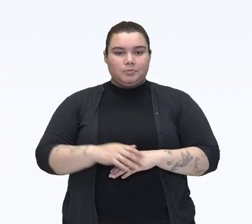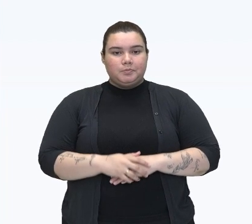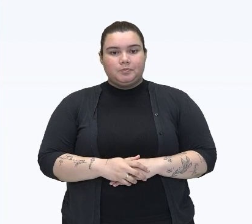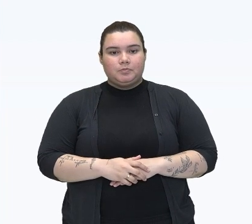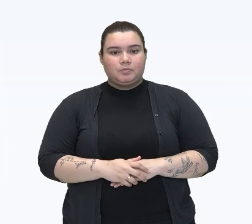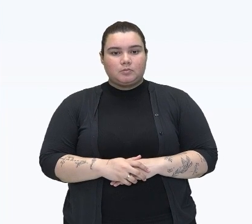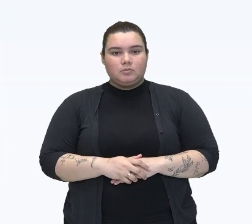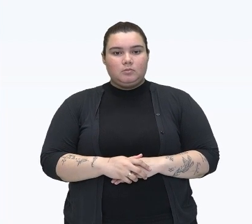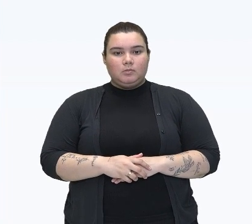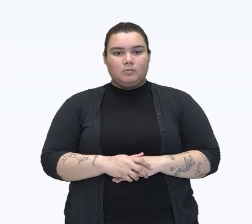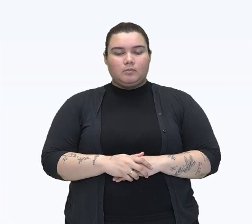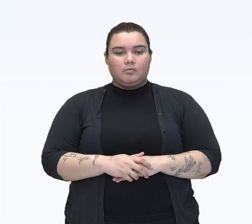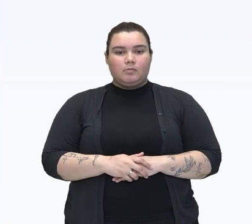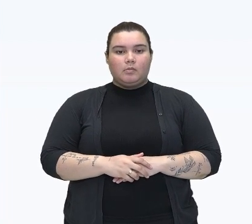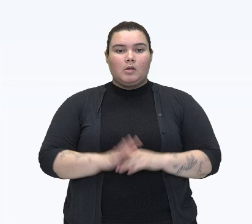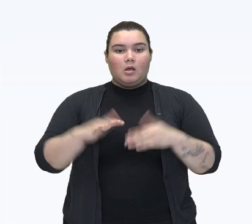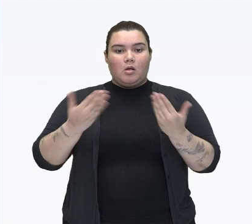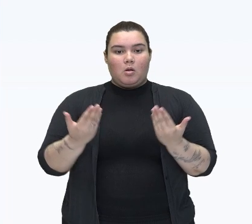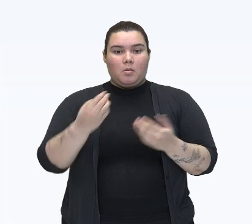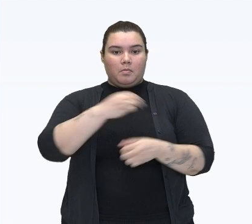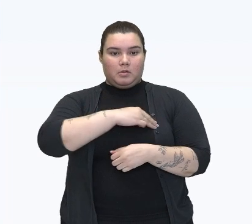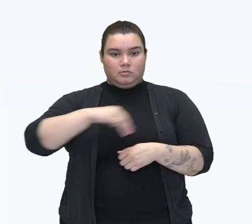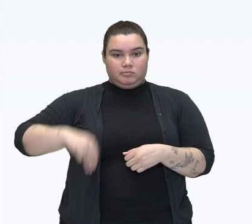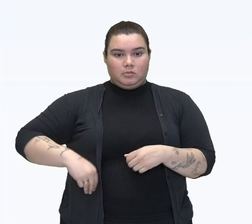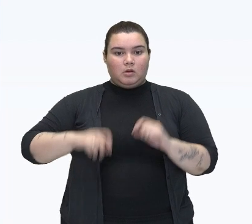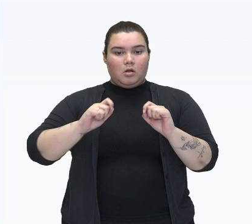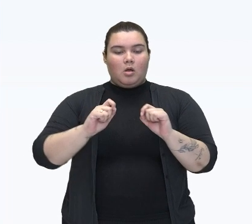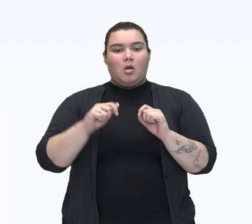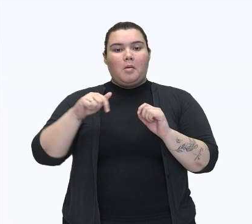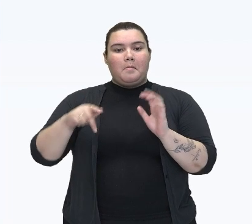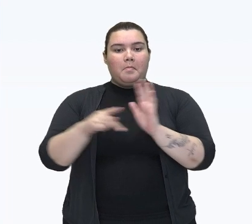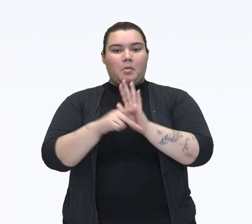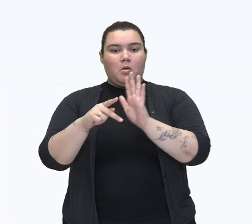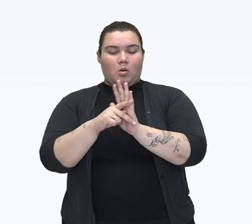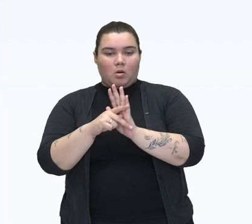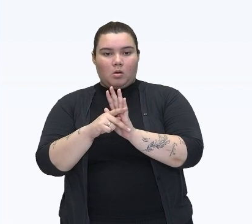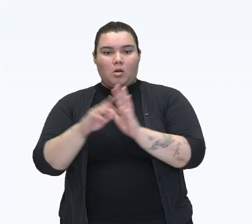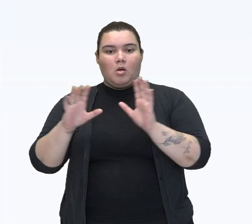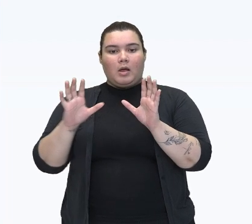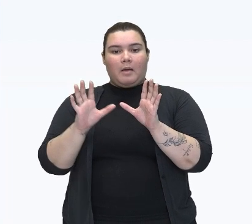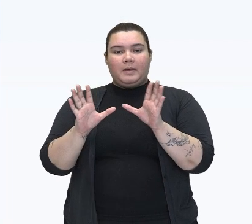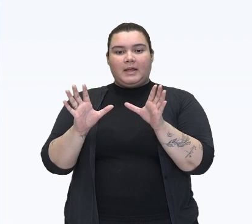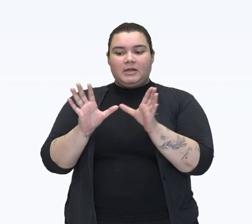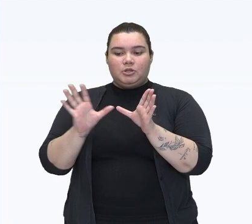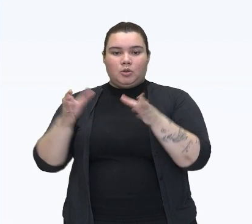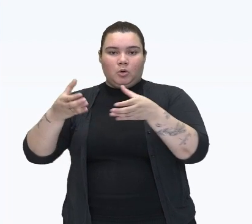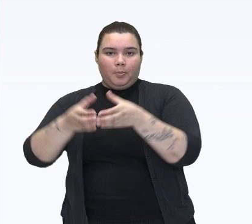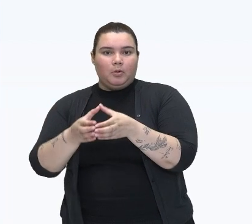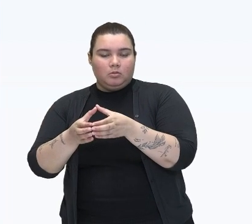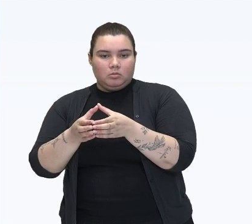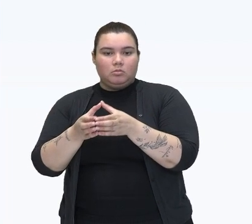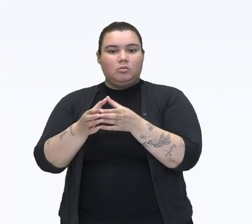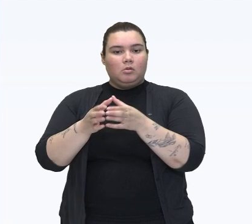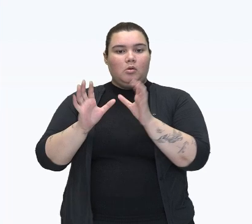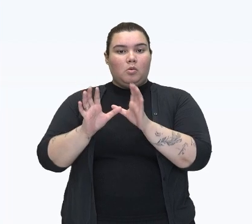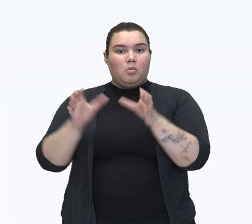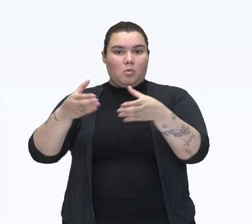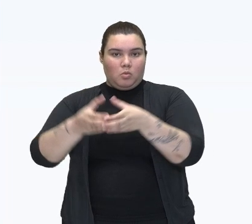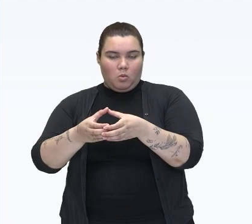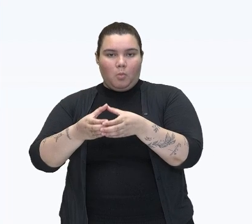O governo ele é exercido pelo parlamento, por meio do gabinete formado